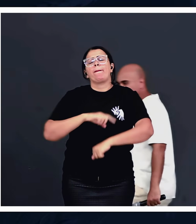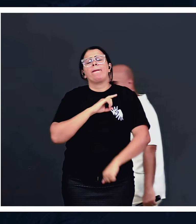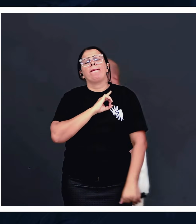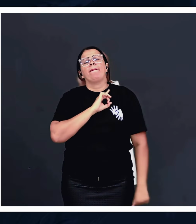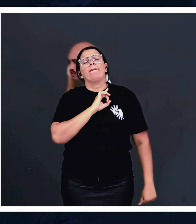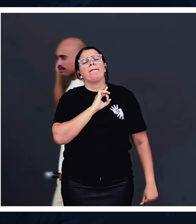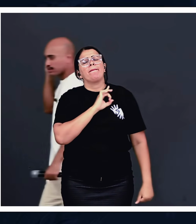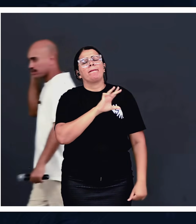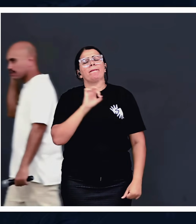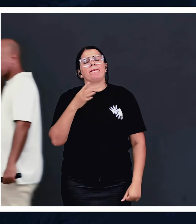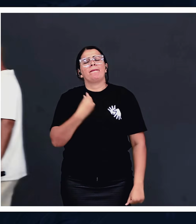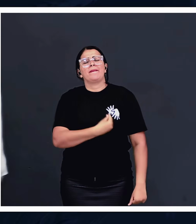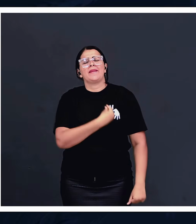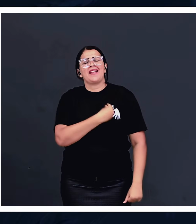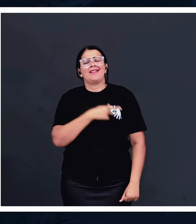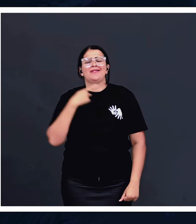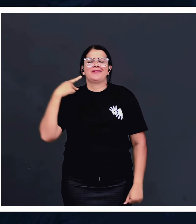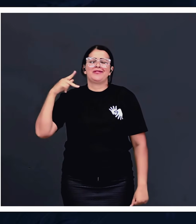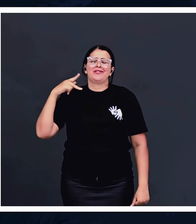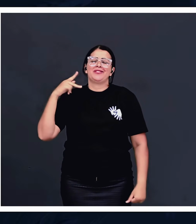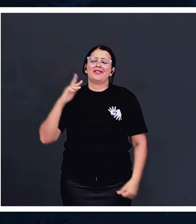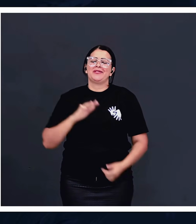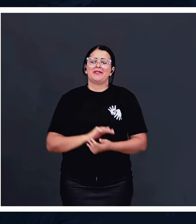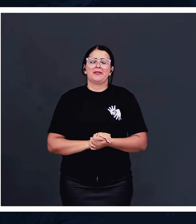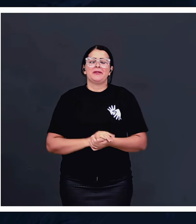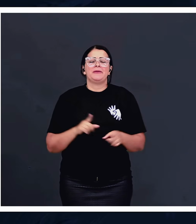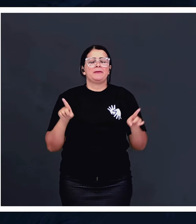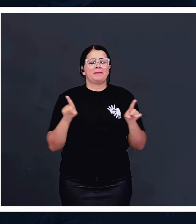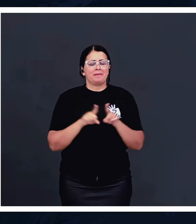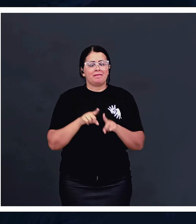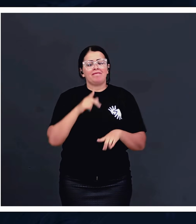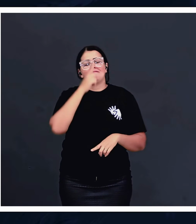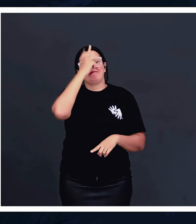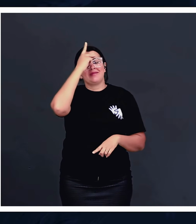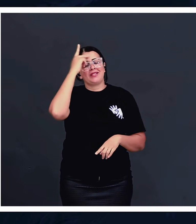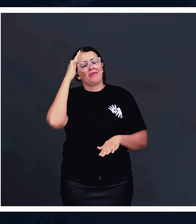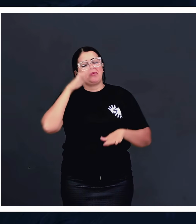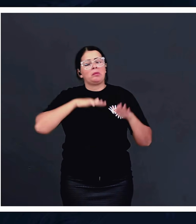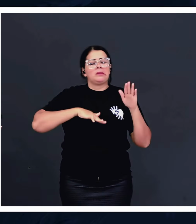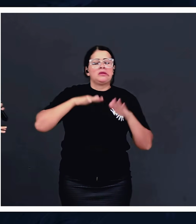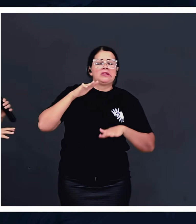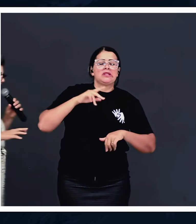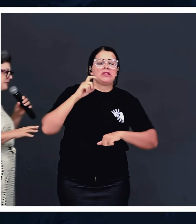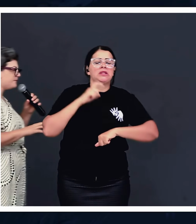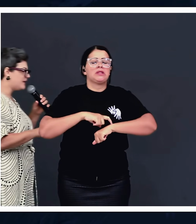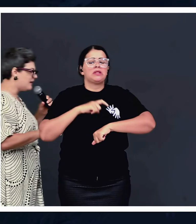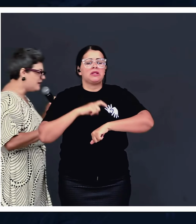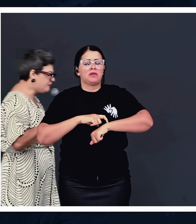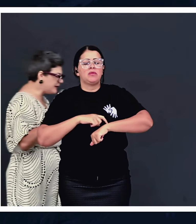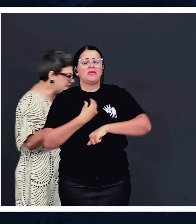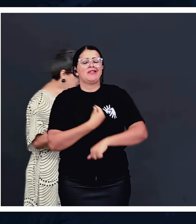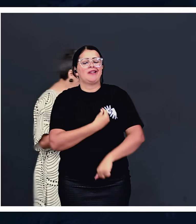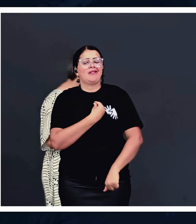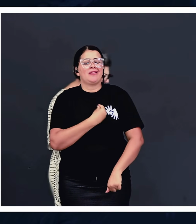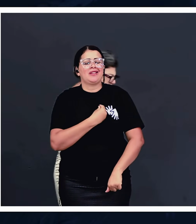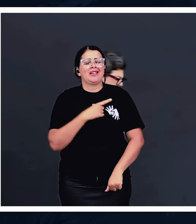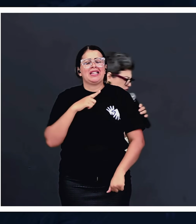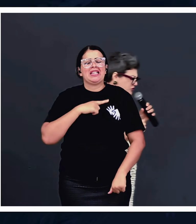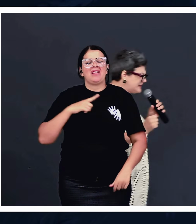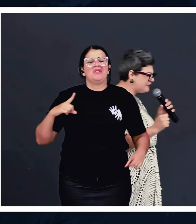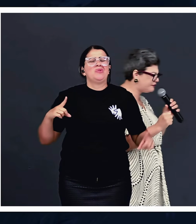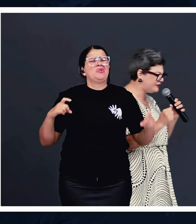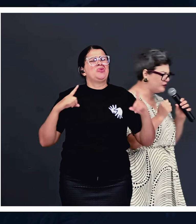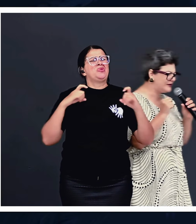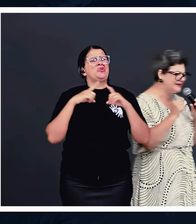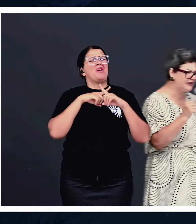cada um dos teus filhos aqui presentes. Por aqueles, meu Deus, que em um momento e um tempo da vida enfrentaram